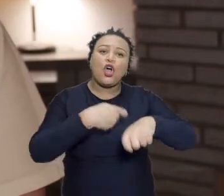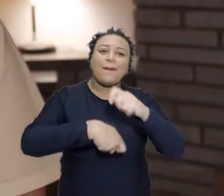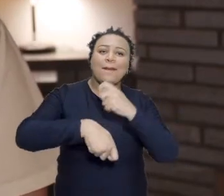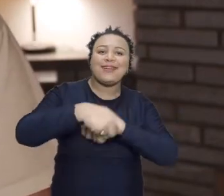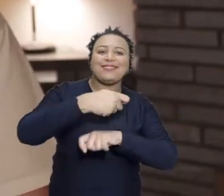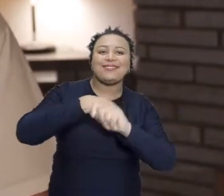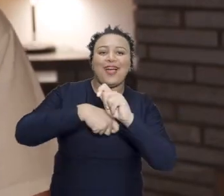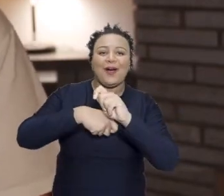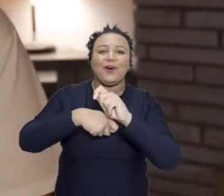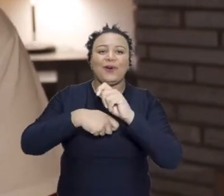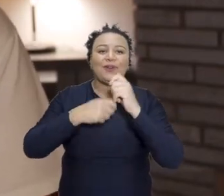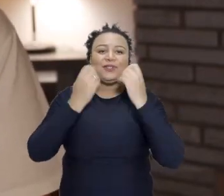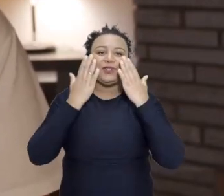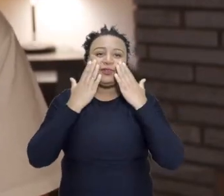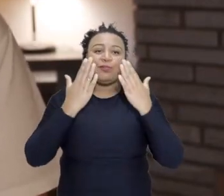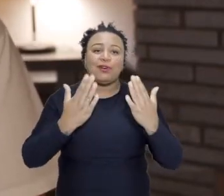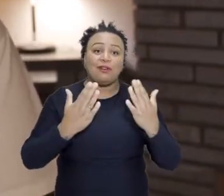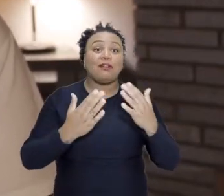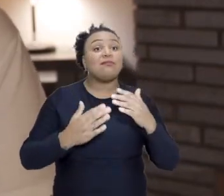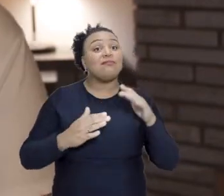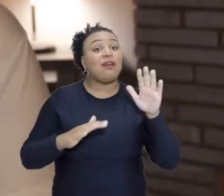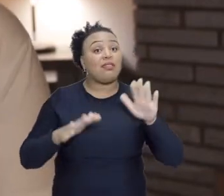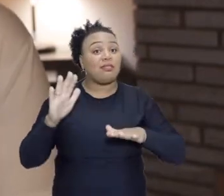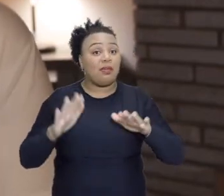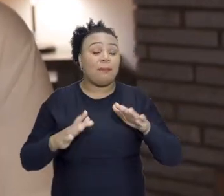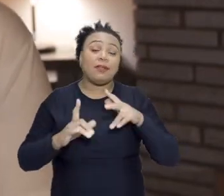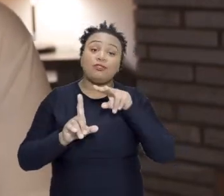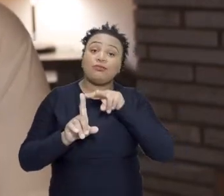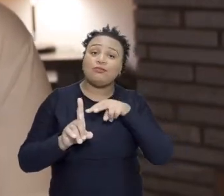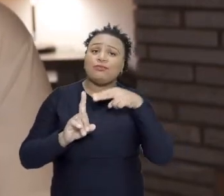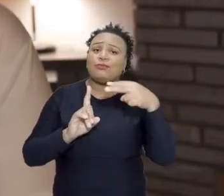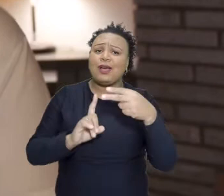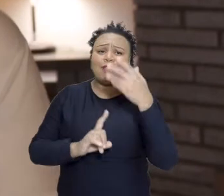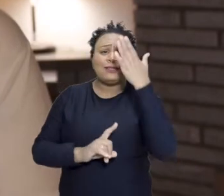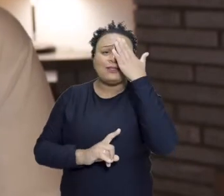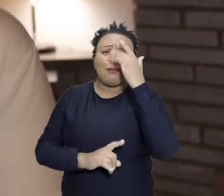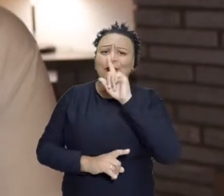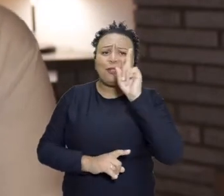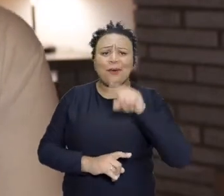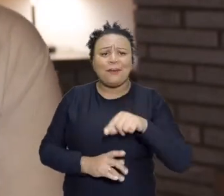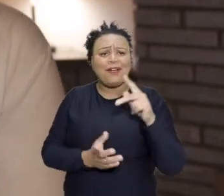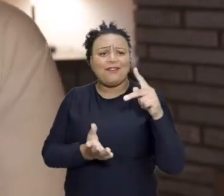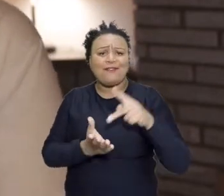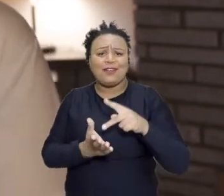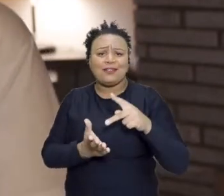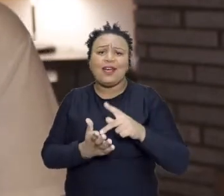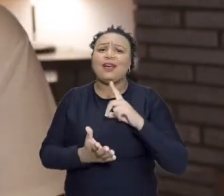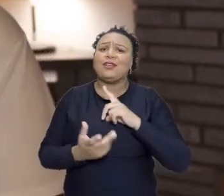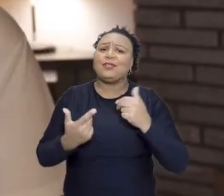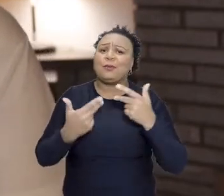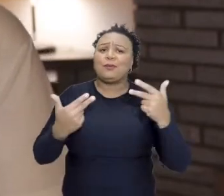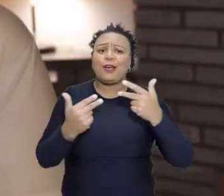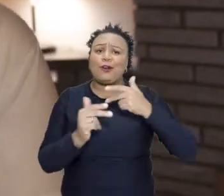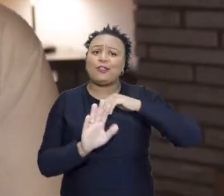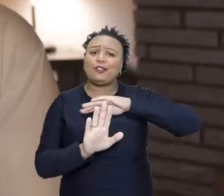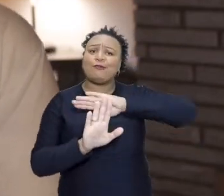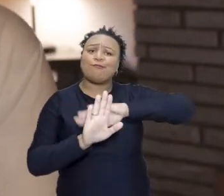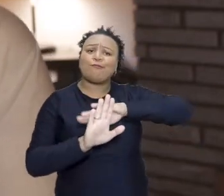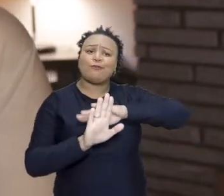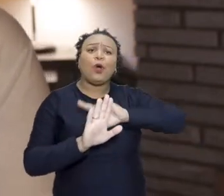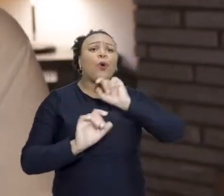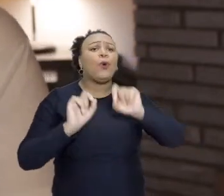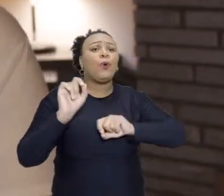E dependendo muito do ponto de vista, a gente sabe que isso não é verdade. Tem muita coisa por trás. Tanto de planejamento